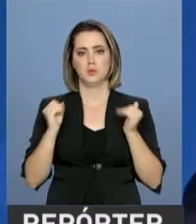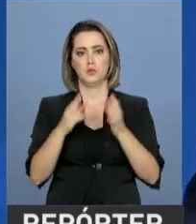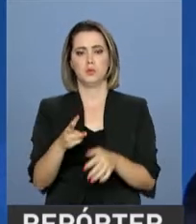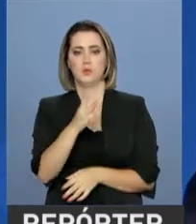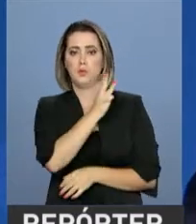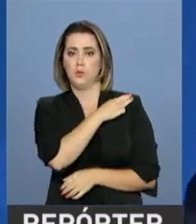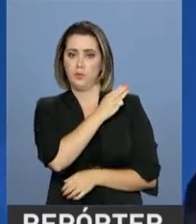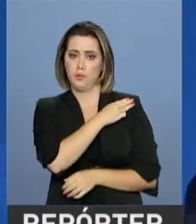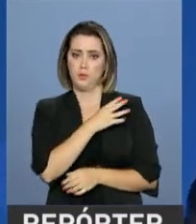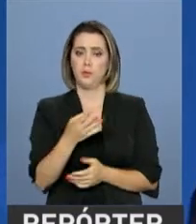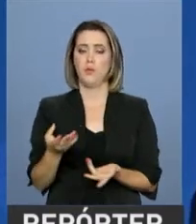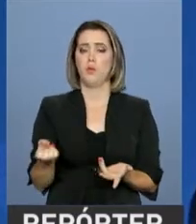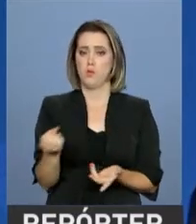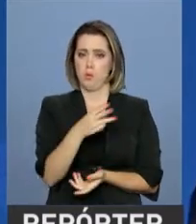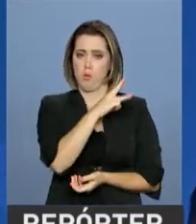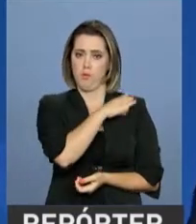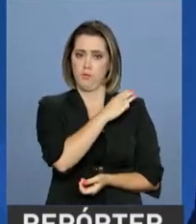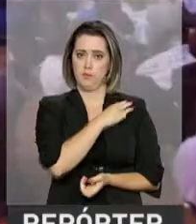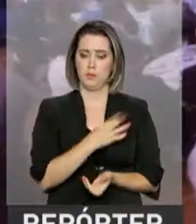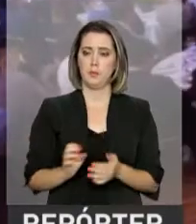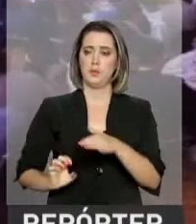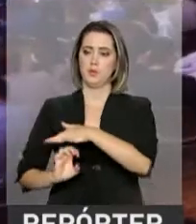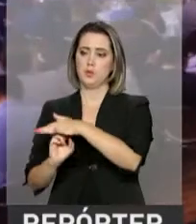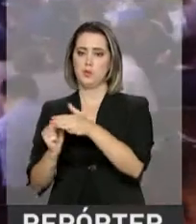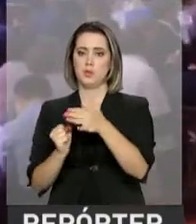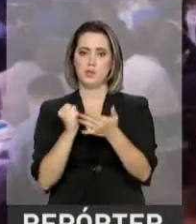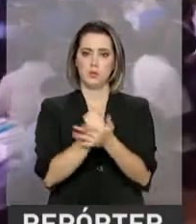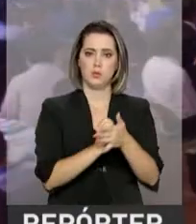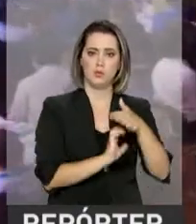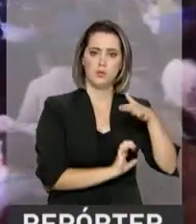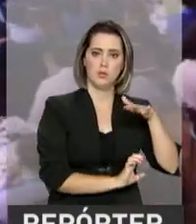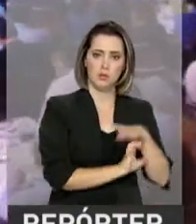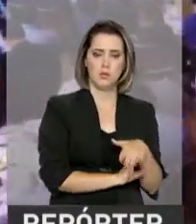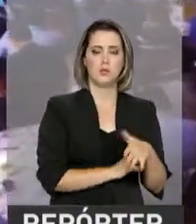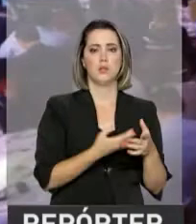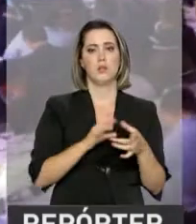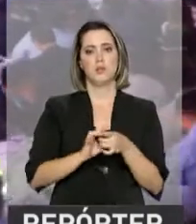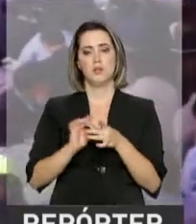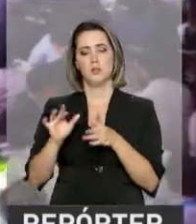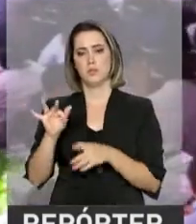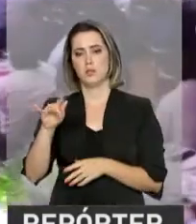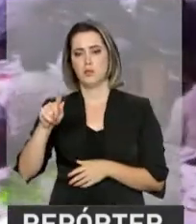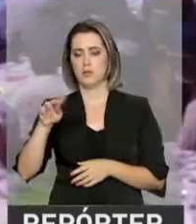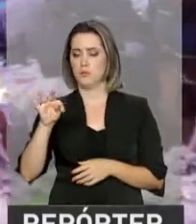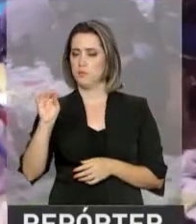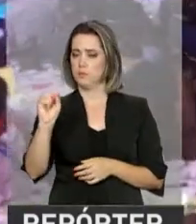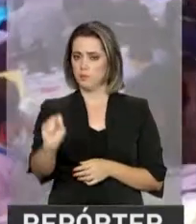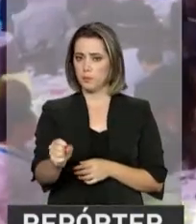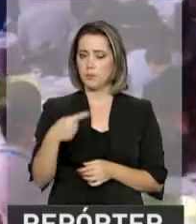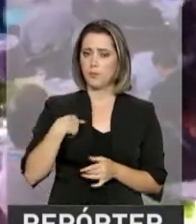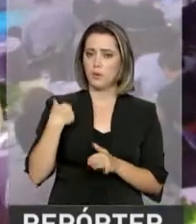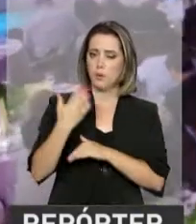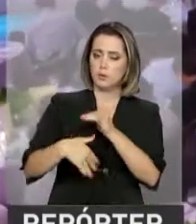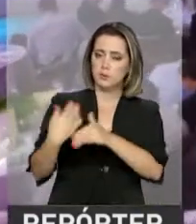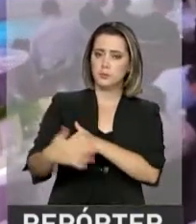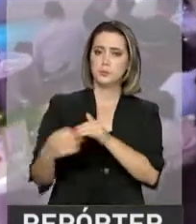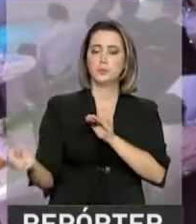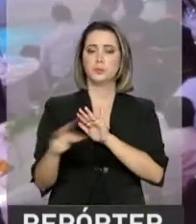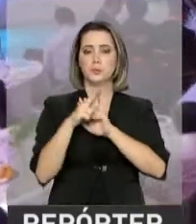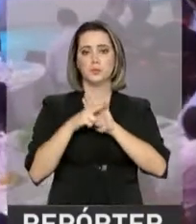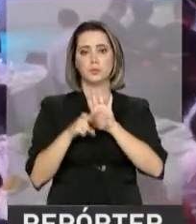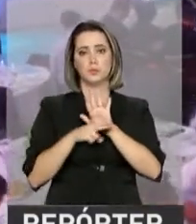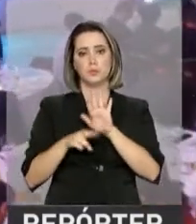aqui o projeto de terceirização da mão de obra a liberação das contas inativas do fgts ea tramitação da reforma trabalhista